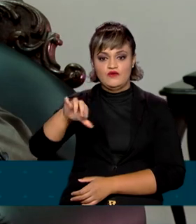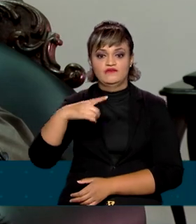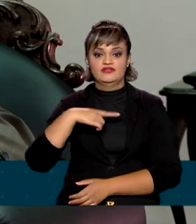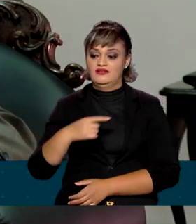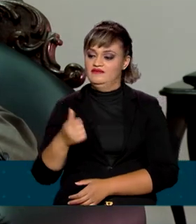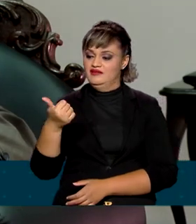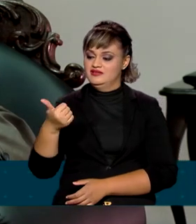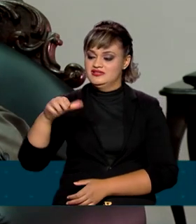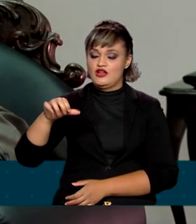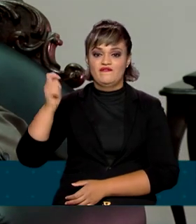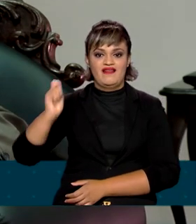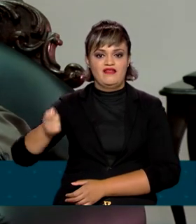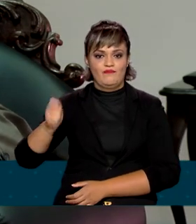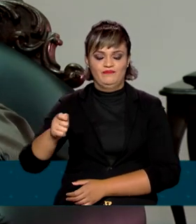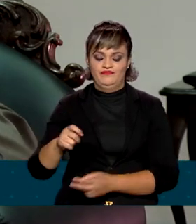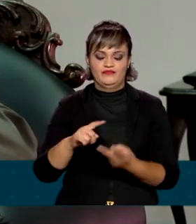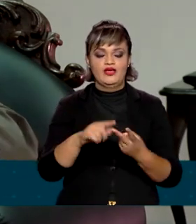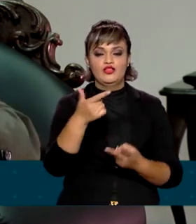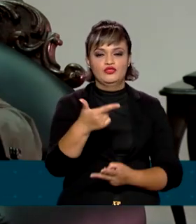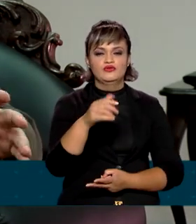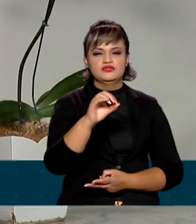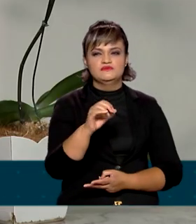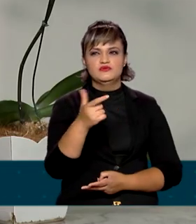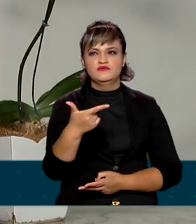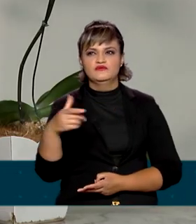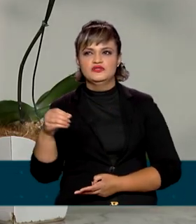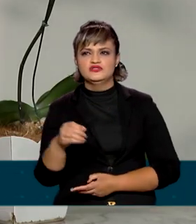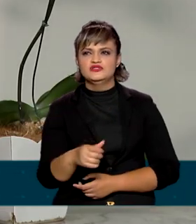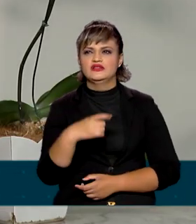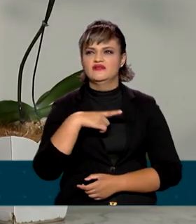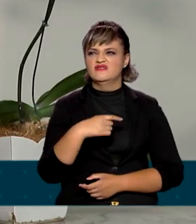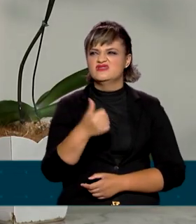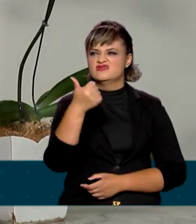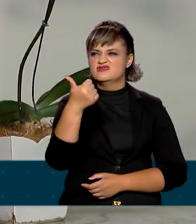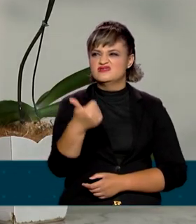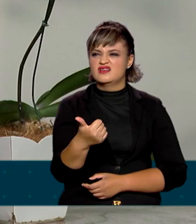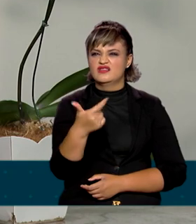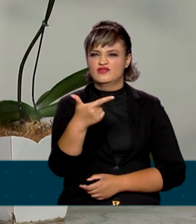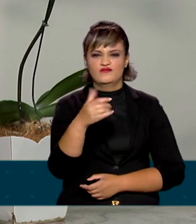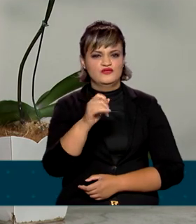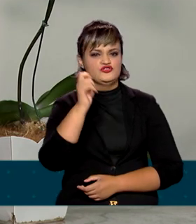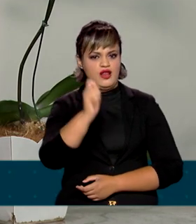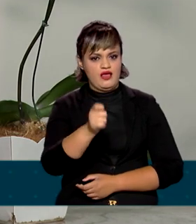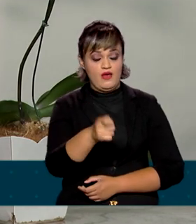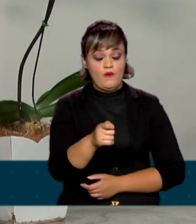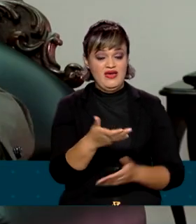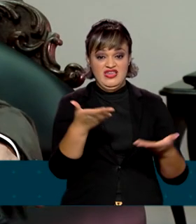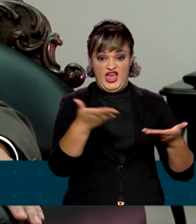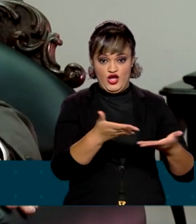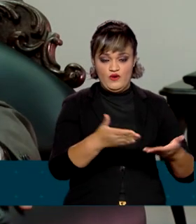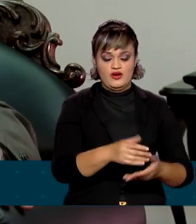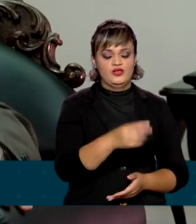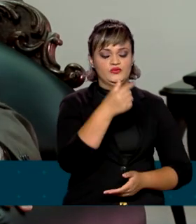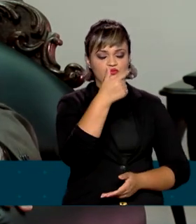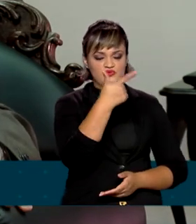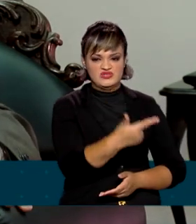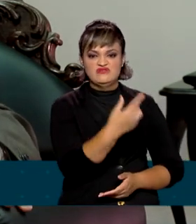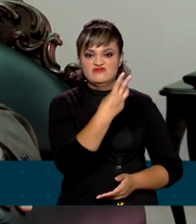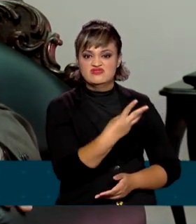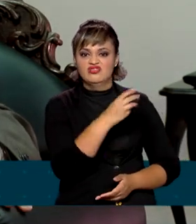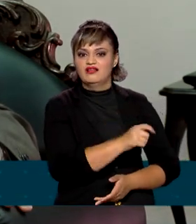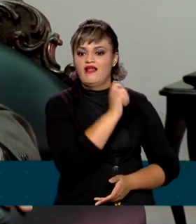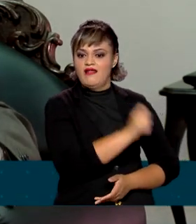19 leilões no ano de 2020 acho que 190 120 e poucos leilões e agora foram mais de 230 milhões